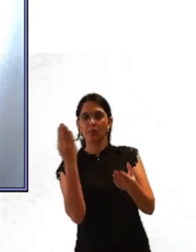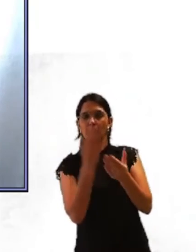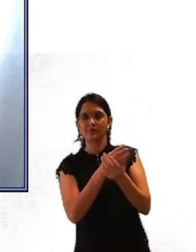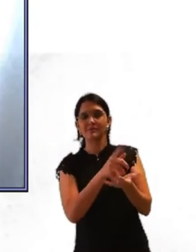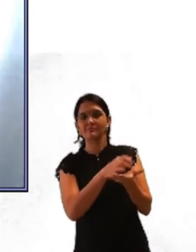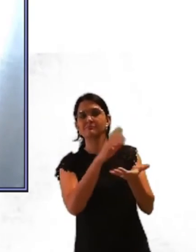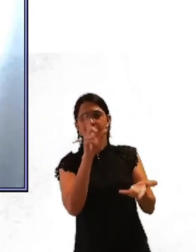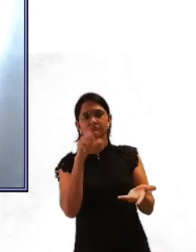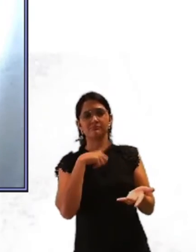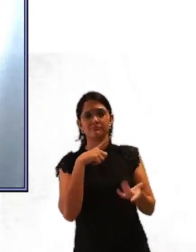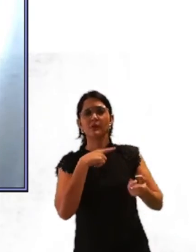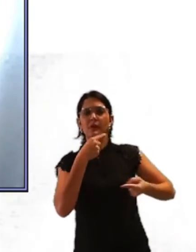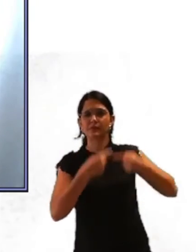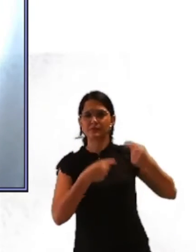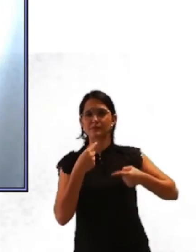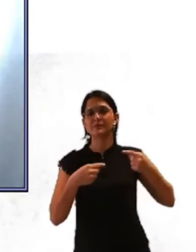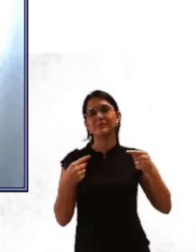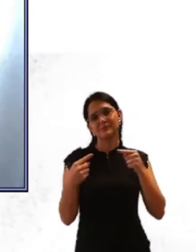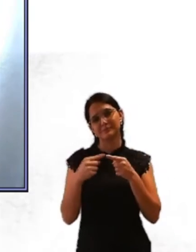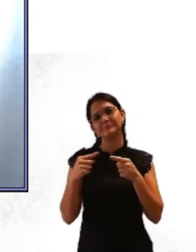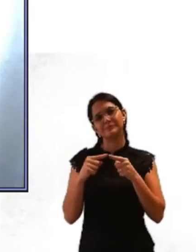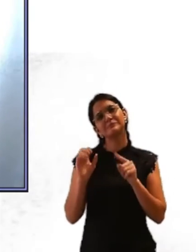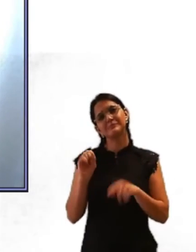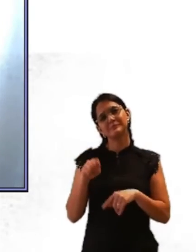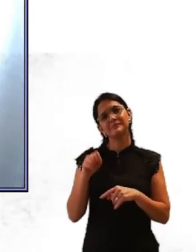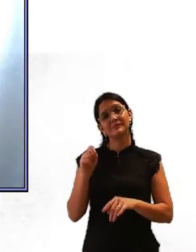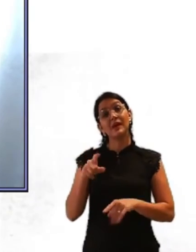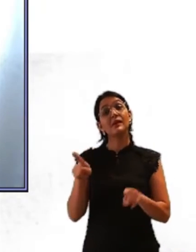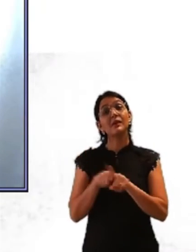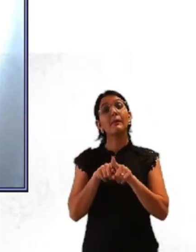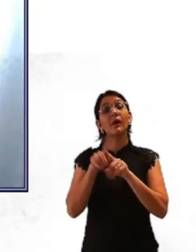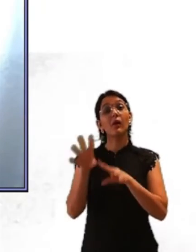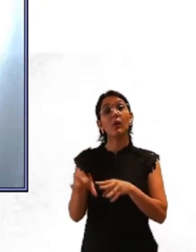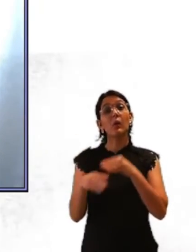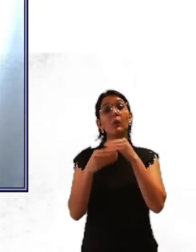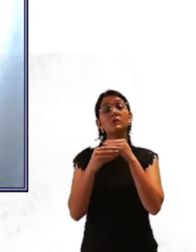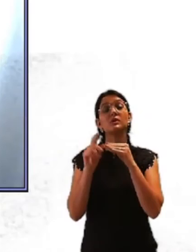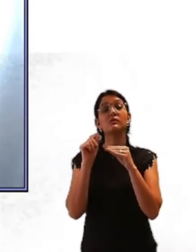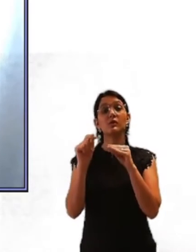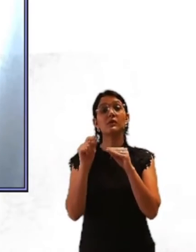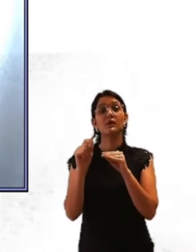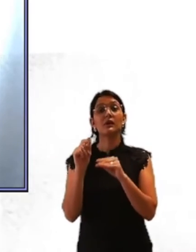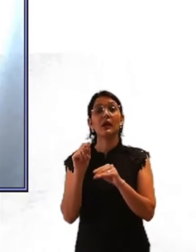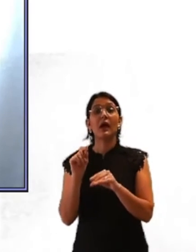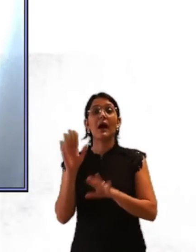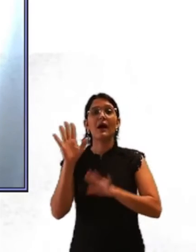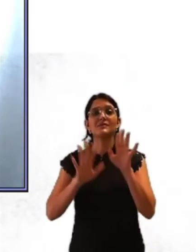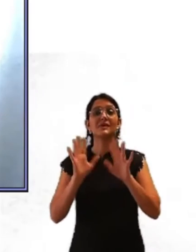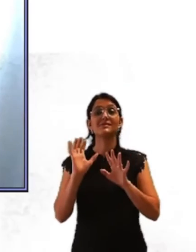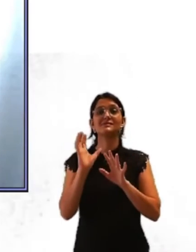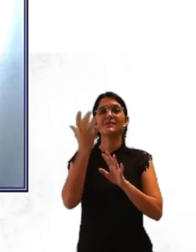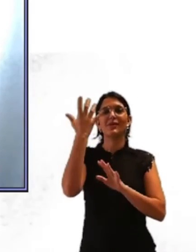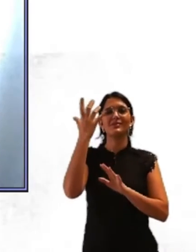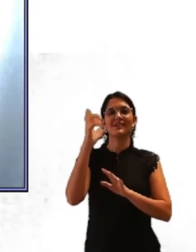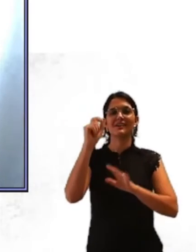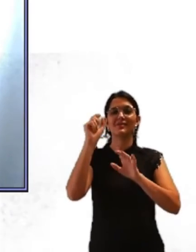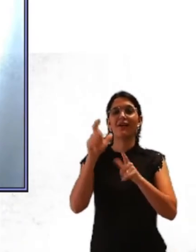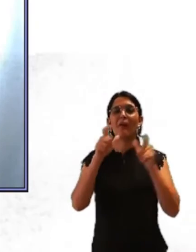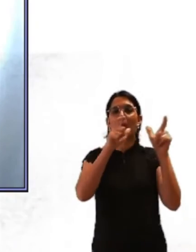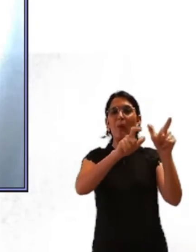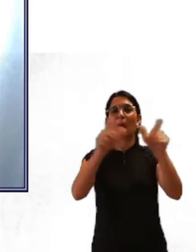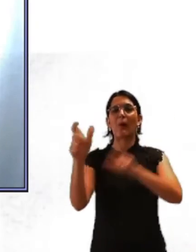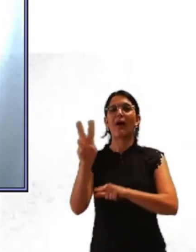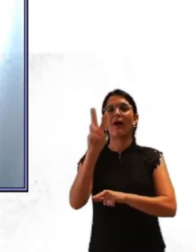Né? Inclusive, para situações em varas específicas em que há